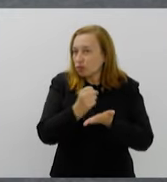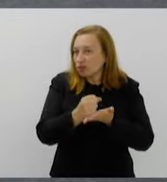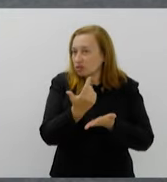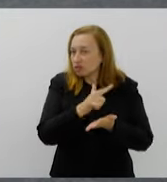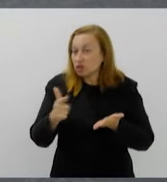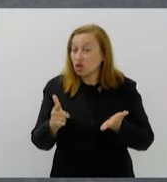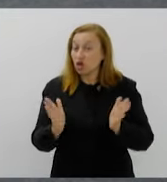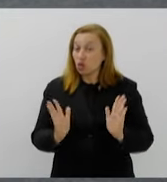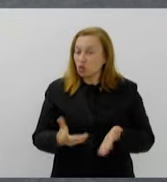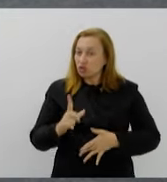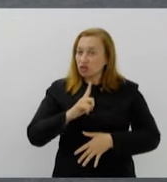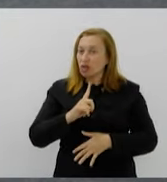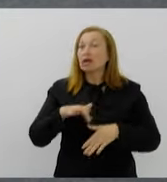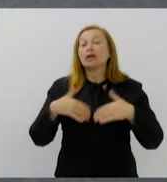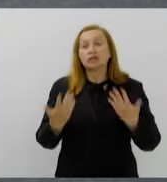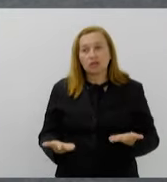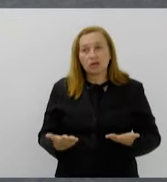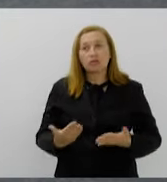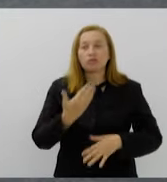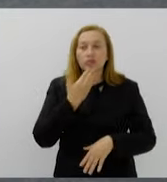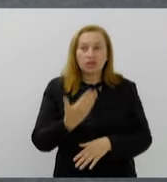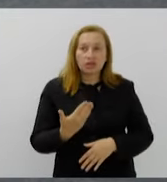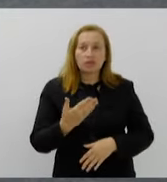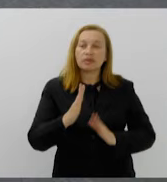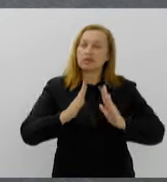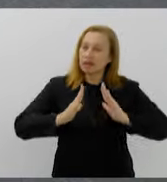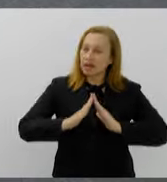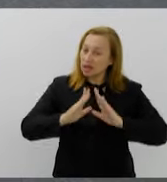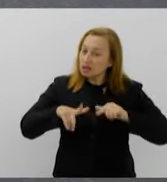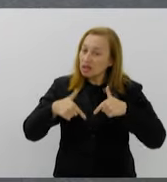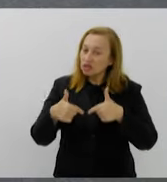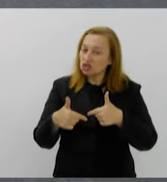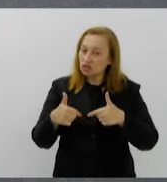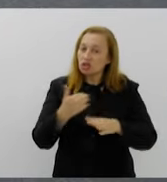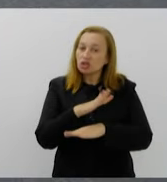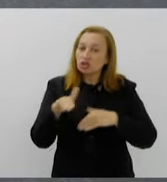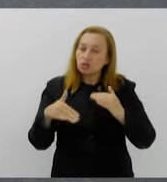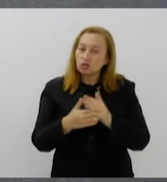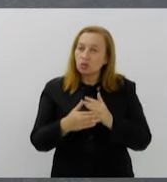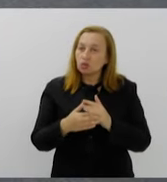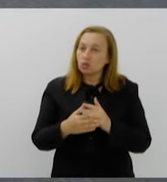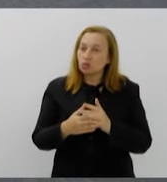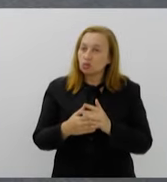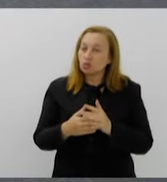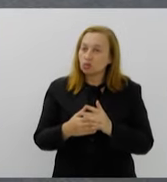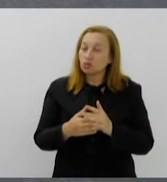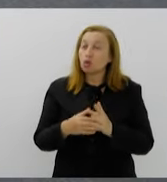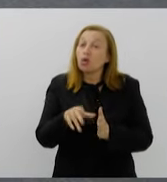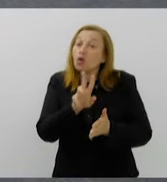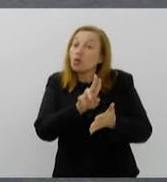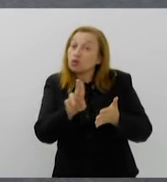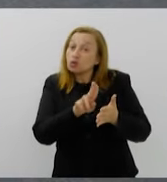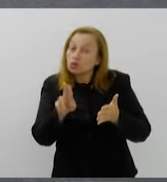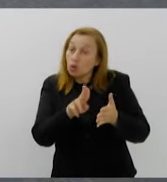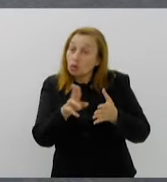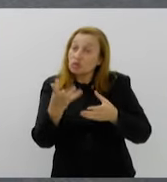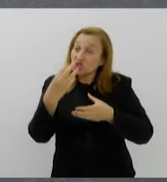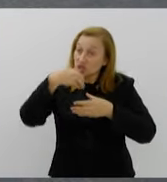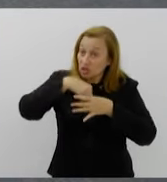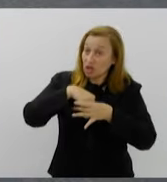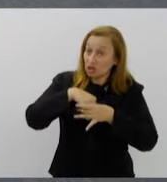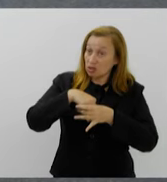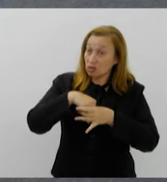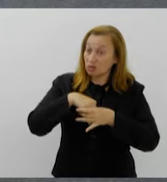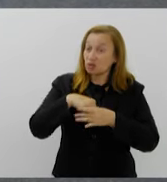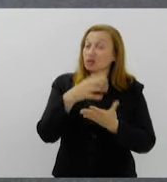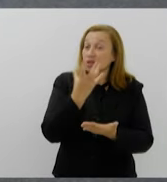faz então gostaria presidente que essa casa se manifestasse e todos os órgãos que foram aqui envolvidos também o governo do estado para que